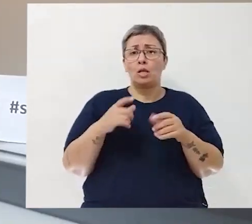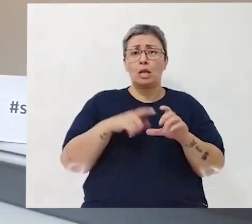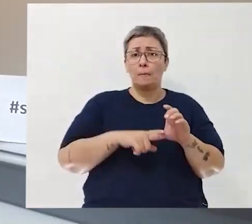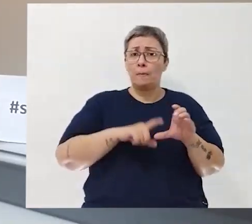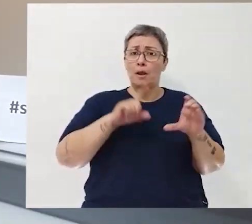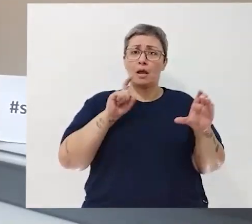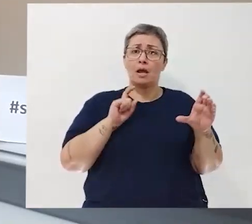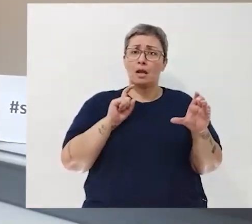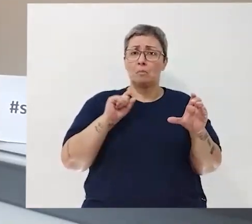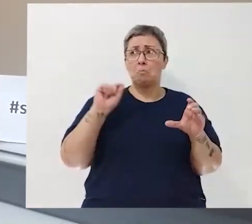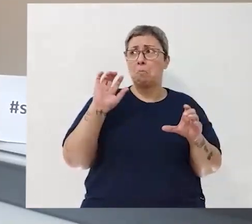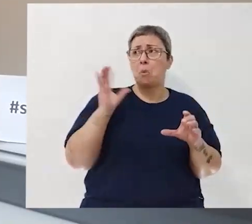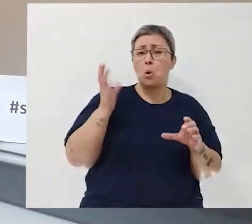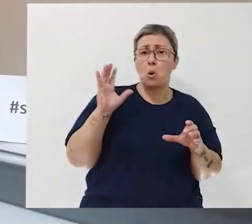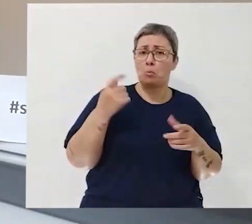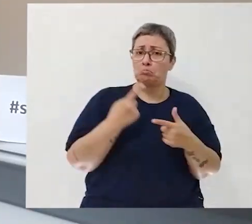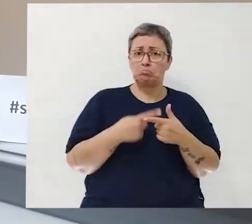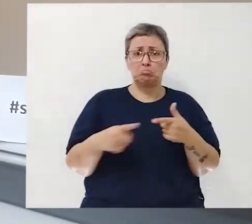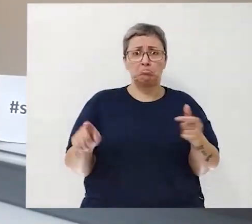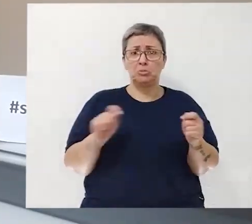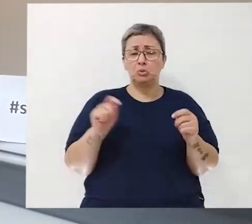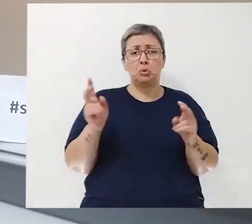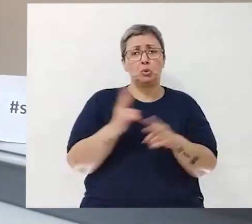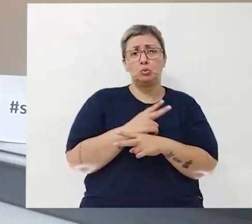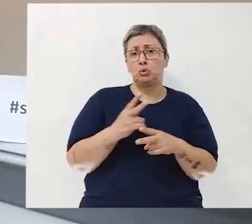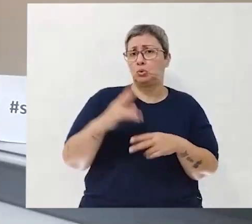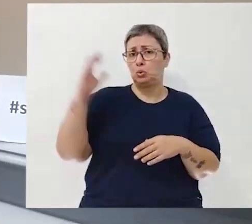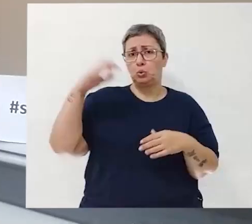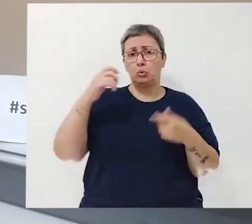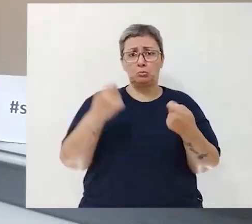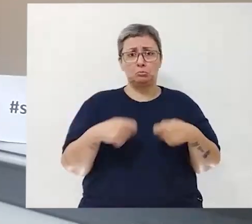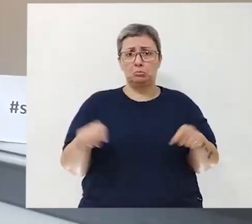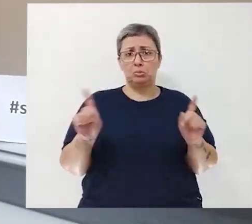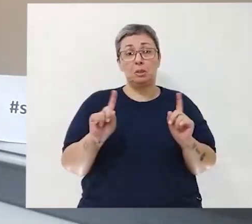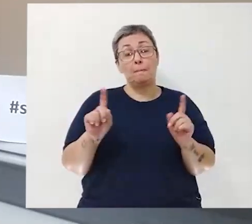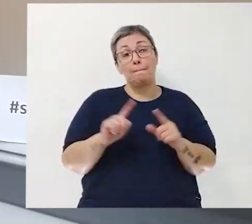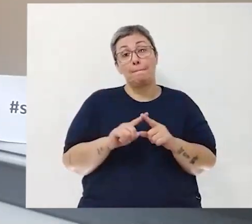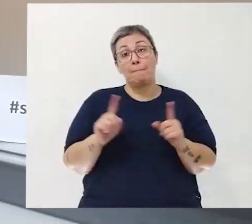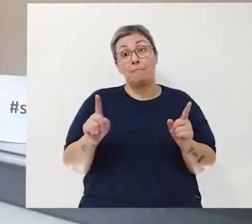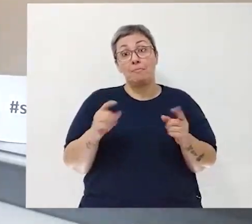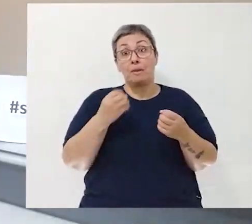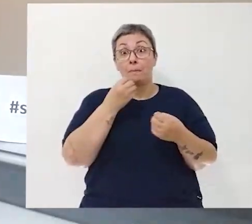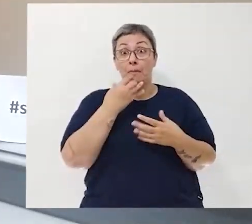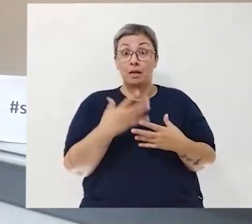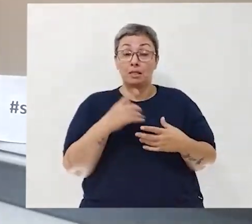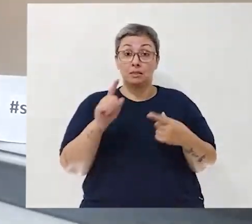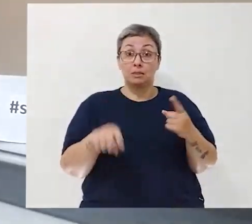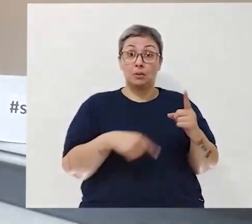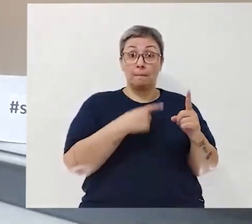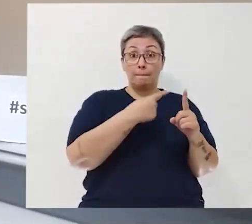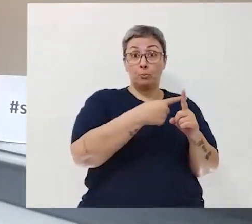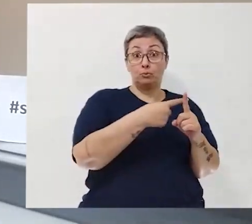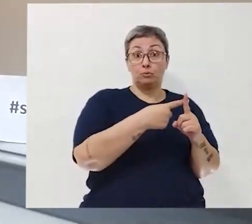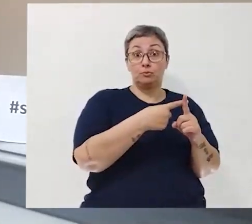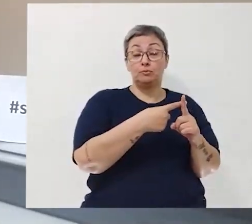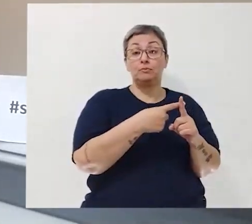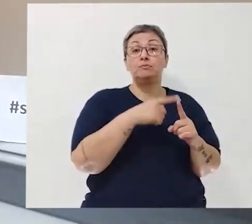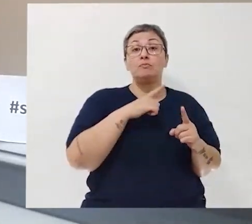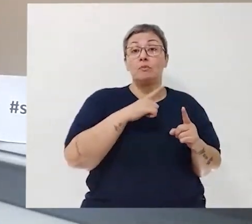dos fatores climáticos, né? Como vento e chuva. Bom, como pontos